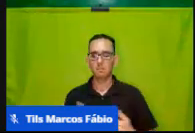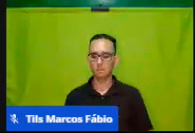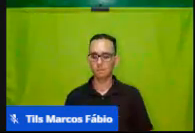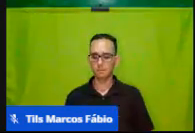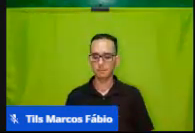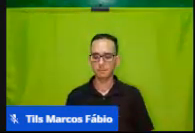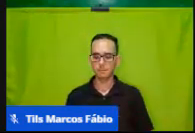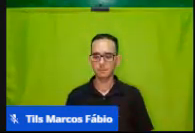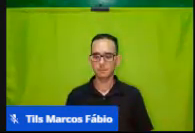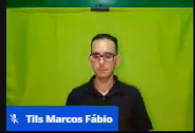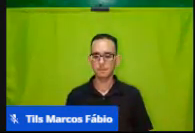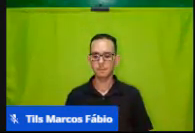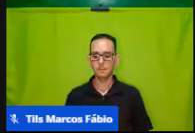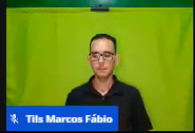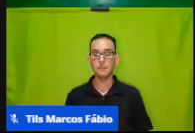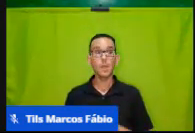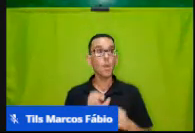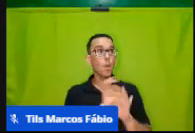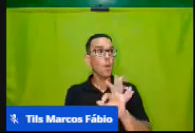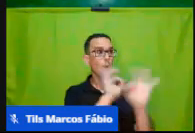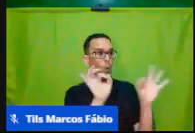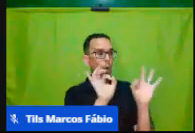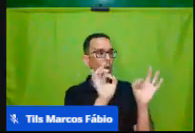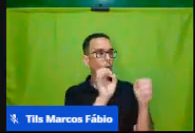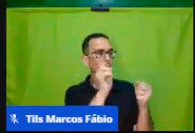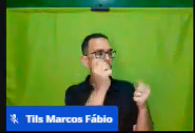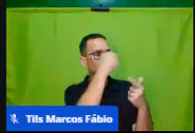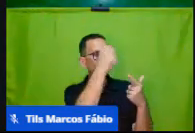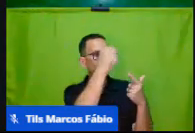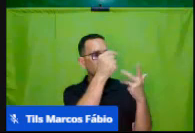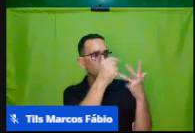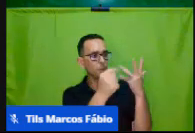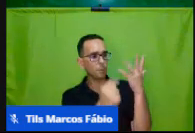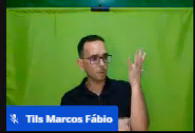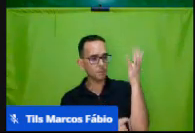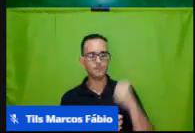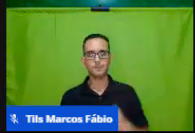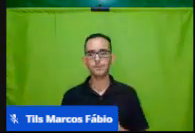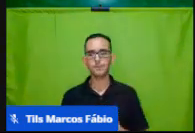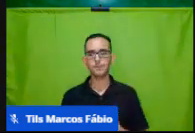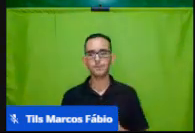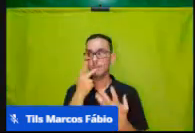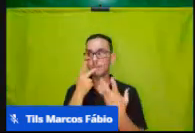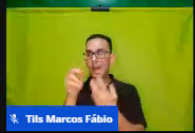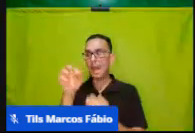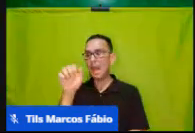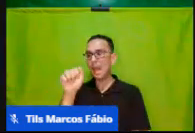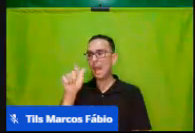Ótimos apontamentos, Carlos, ótimos apontamentos. Vou deixar o Aguinaldo